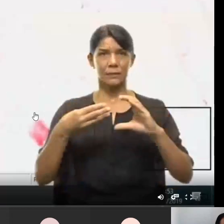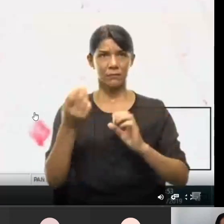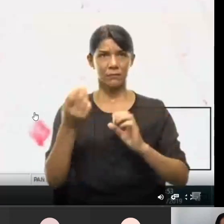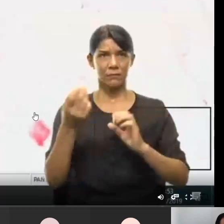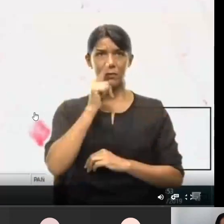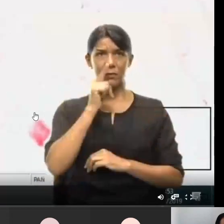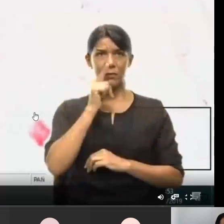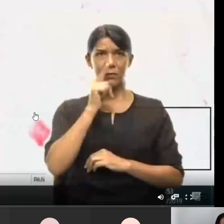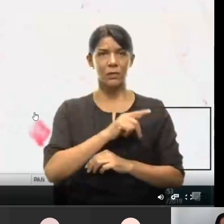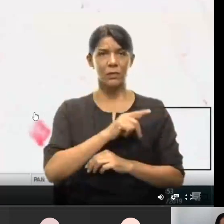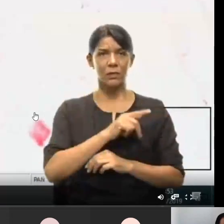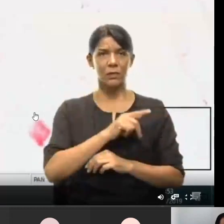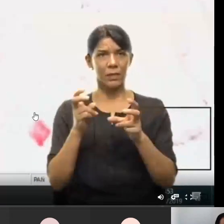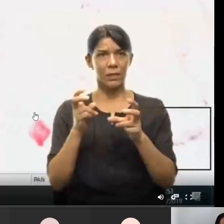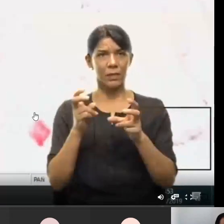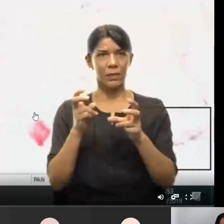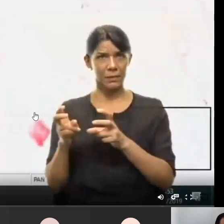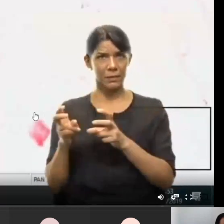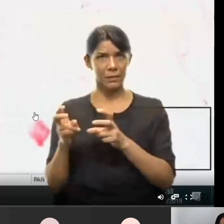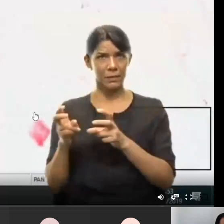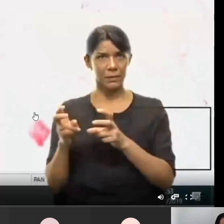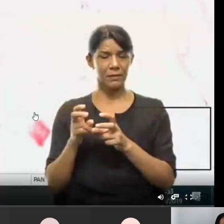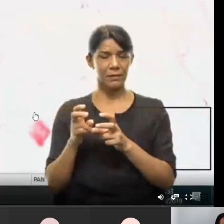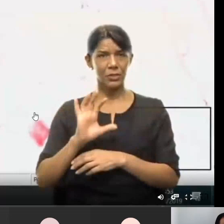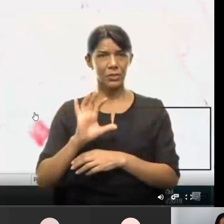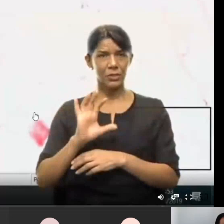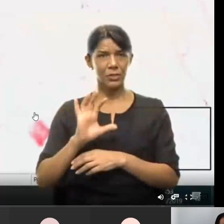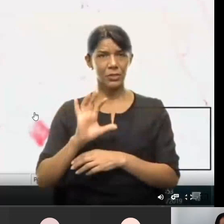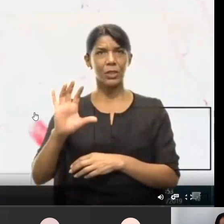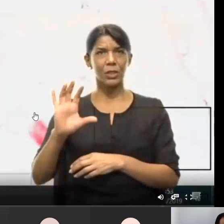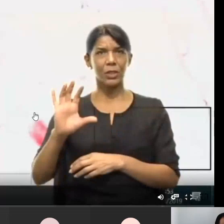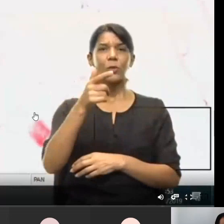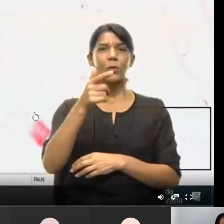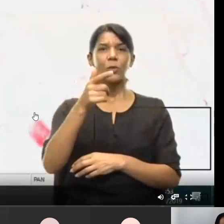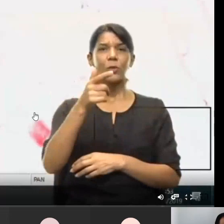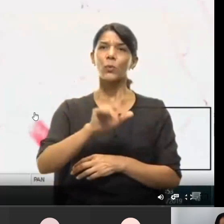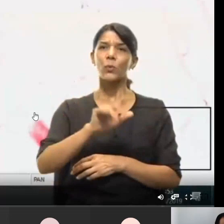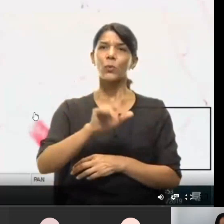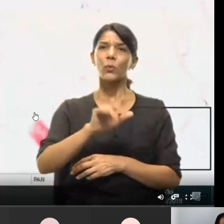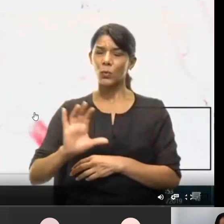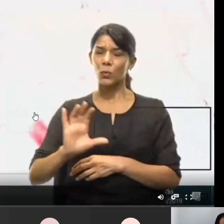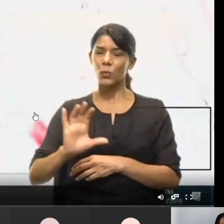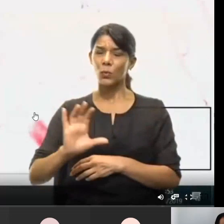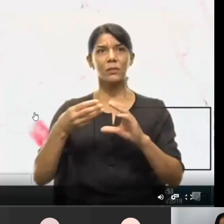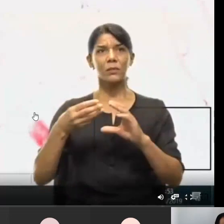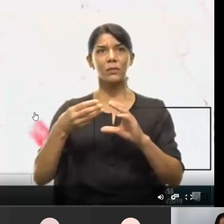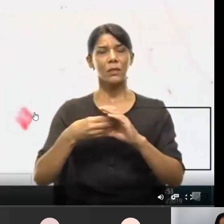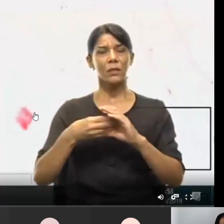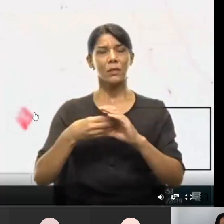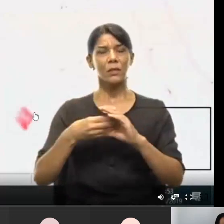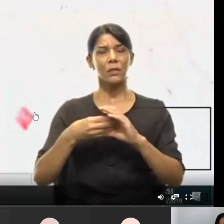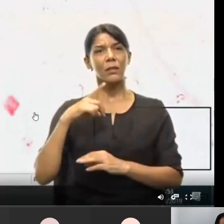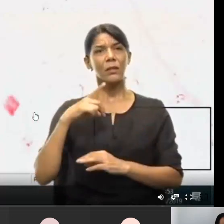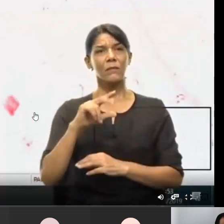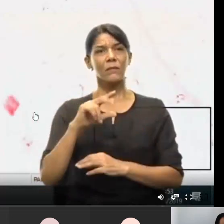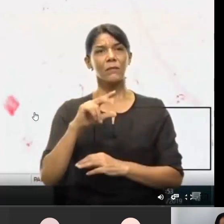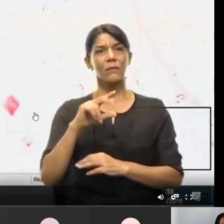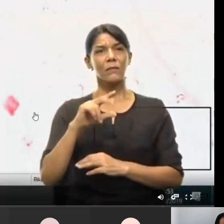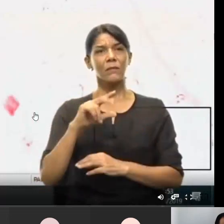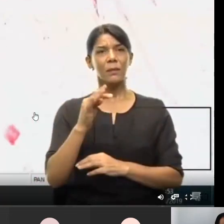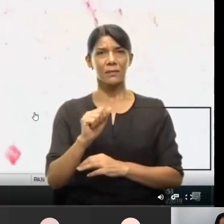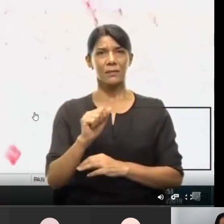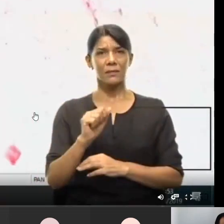conseguem observar, por exemplo, nessa região, nessa outra região, são células que sofreram hiperplasia